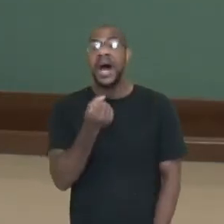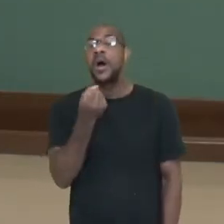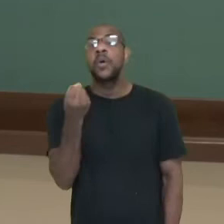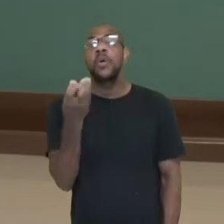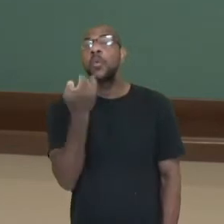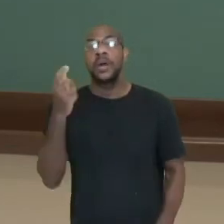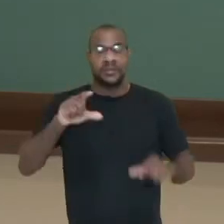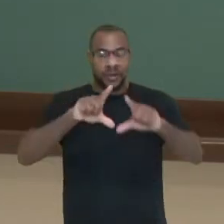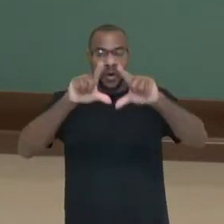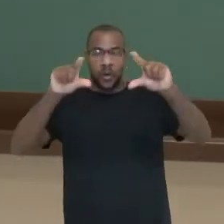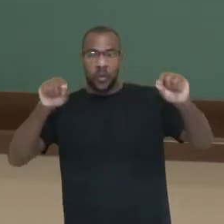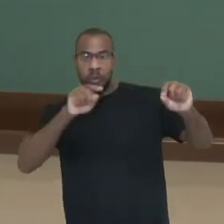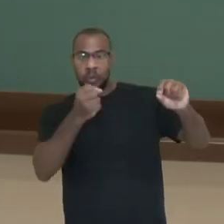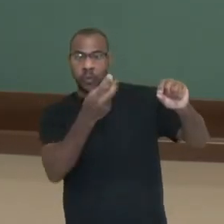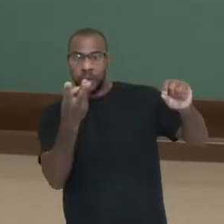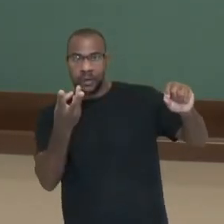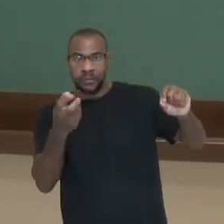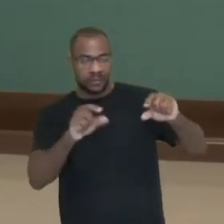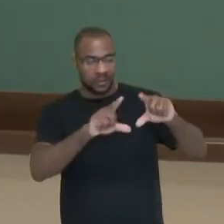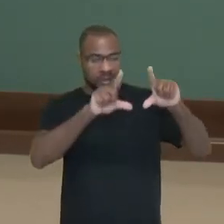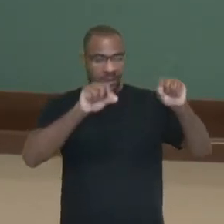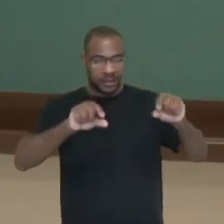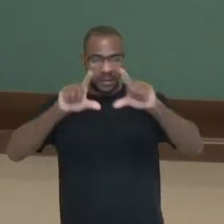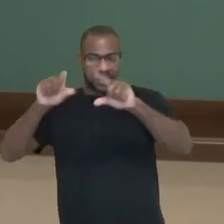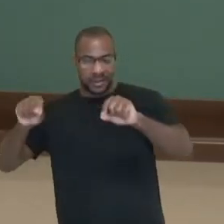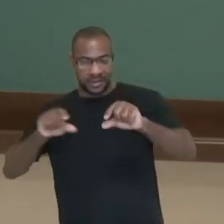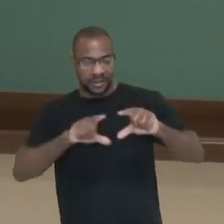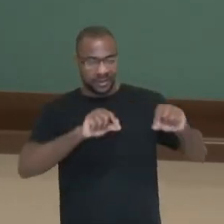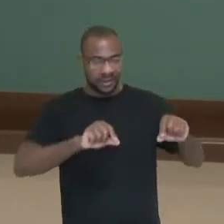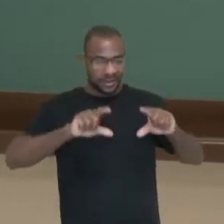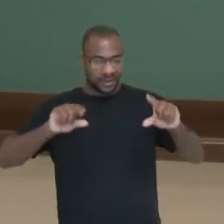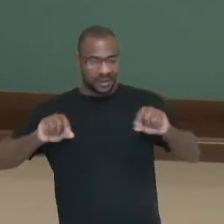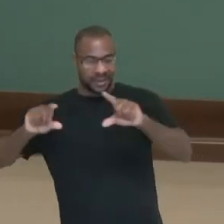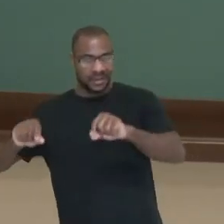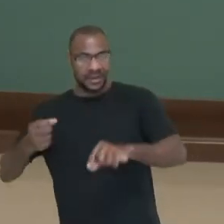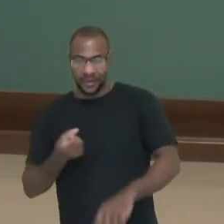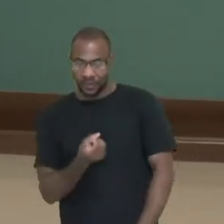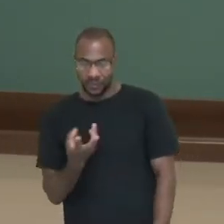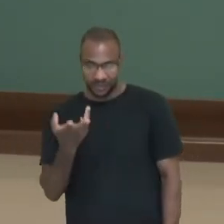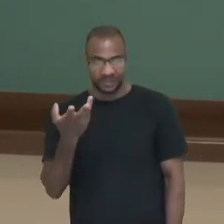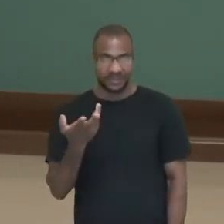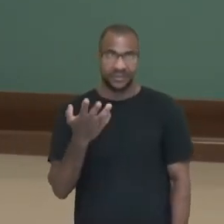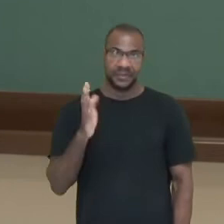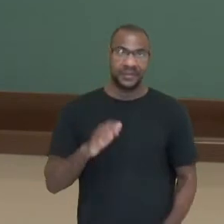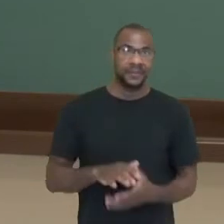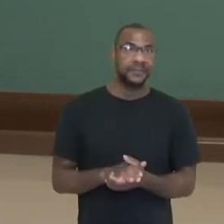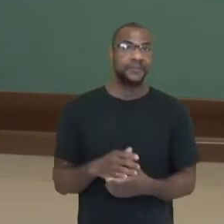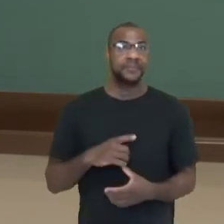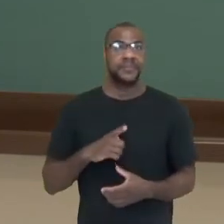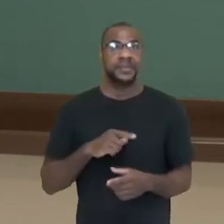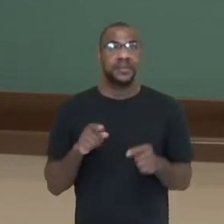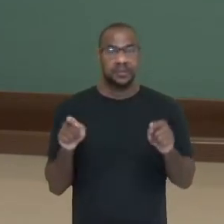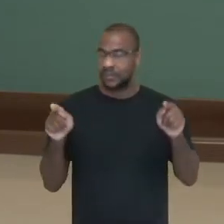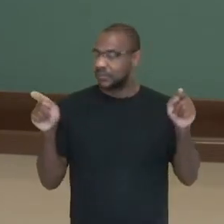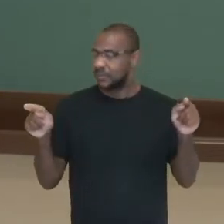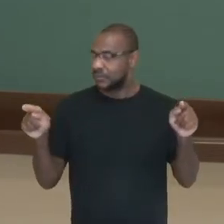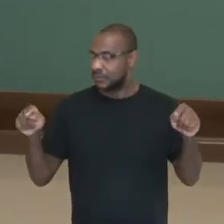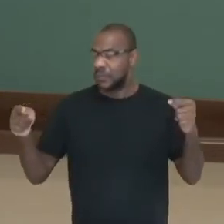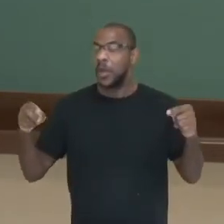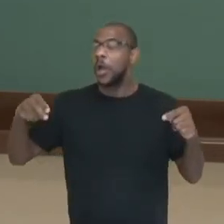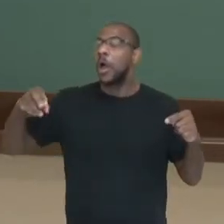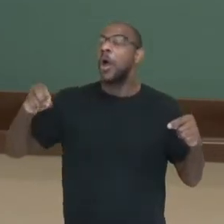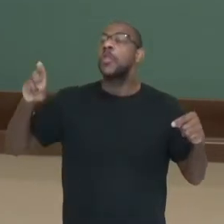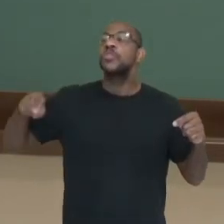barrigas que formou, a quantidade de ventres que formou. Vale destacar que nós temos os nós, né? Os dois extremos são os